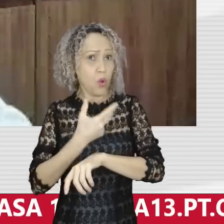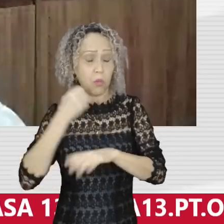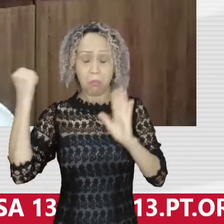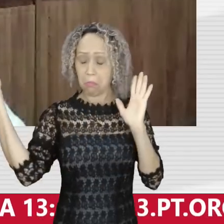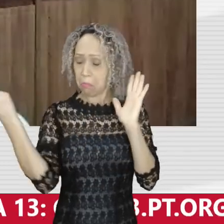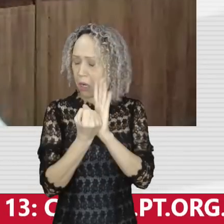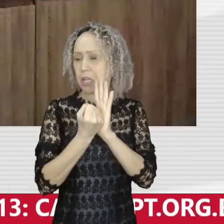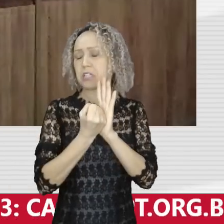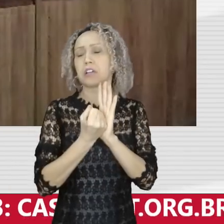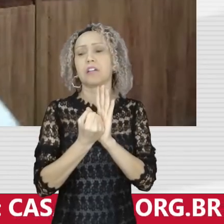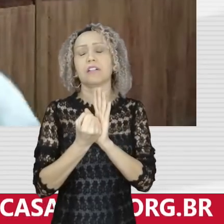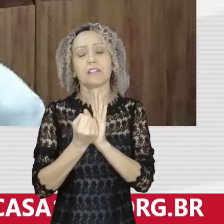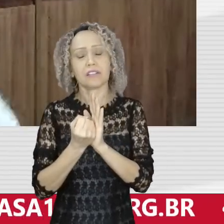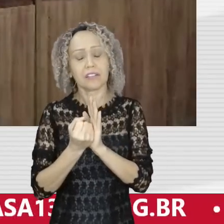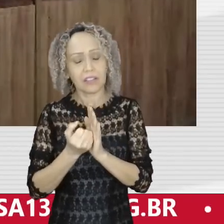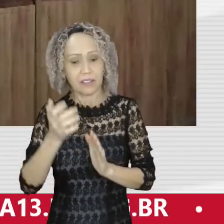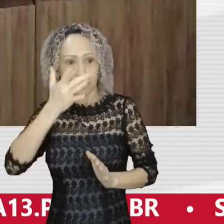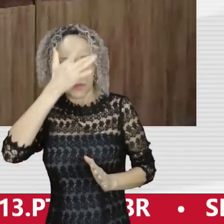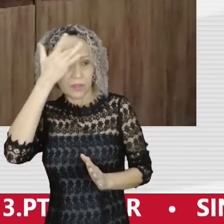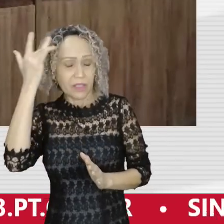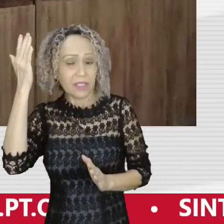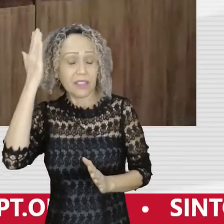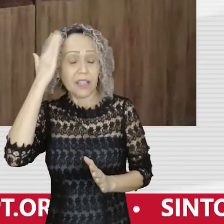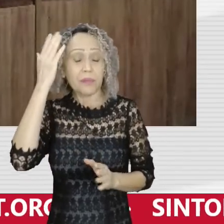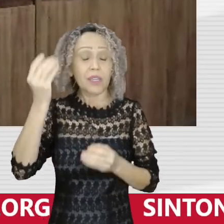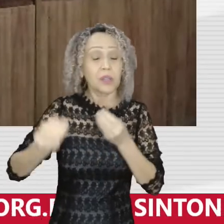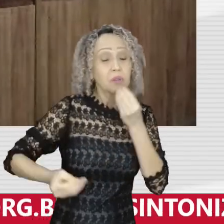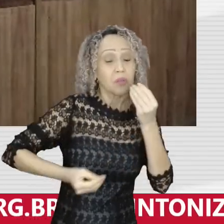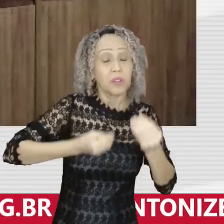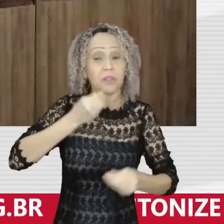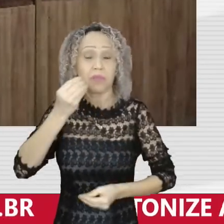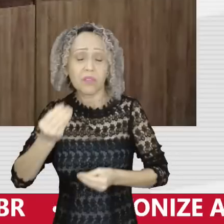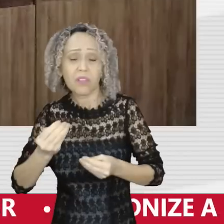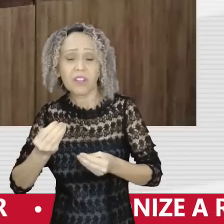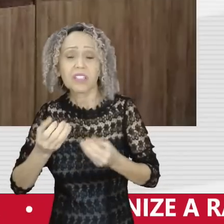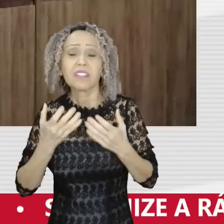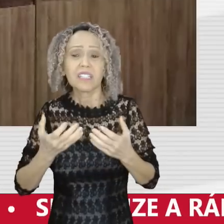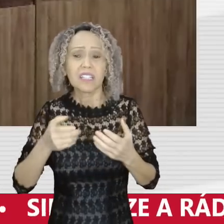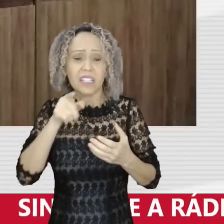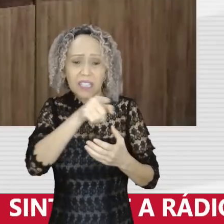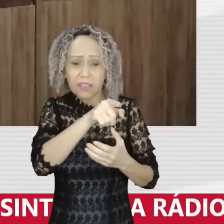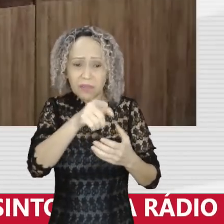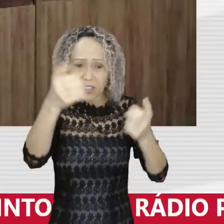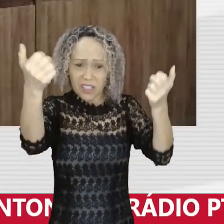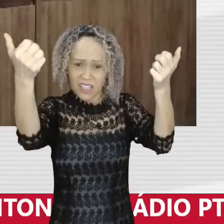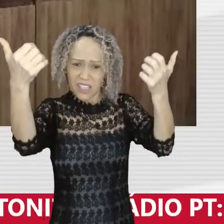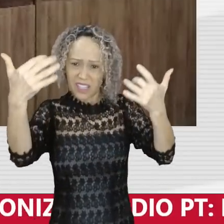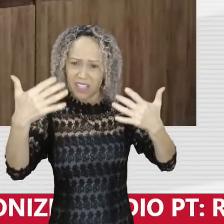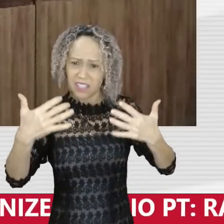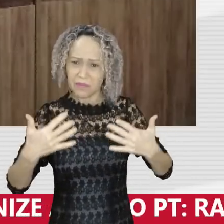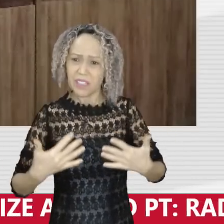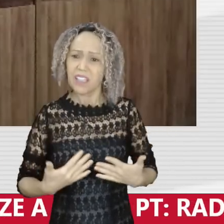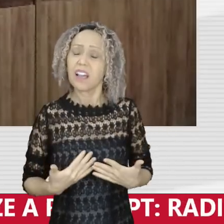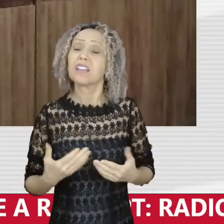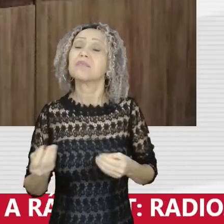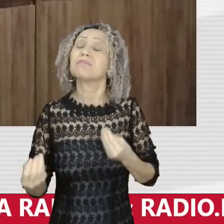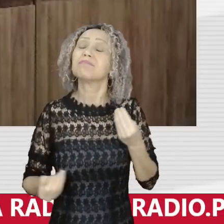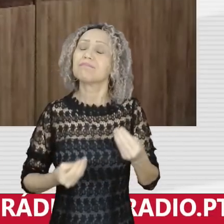casa, todo mundo vai querer saber como foi. Queria que você falasse, então, um pouco isso para as pessoas entenderem um pouco o que as aguarda.